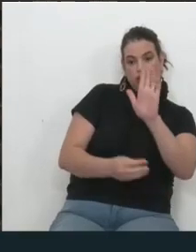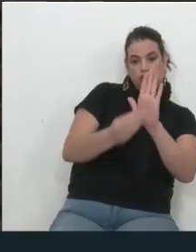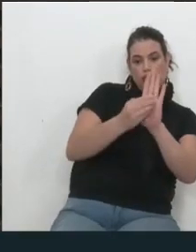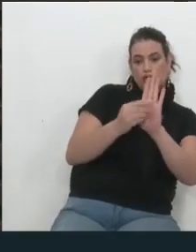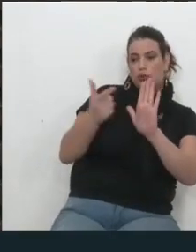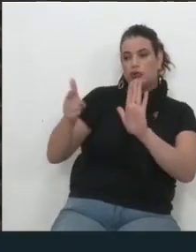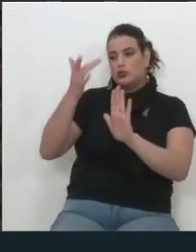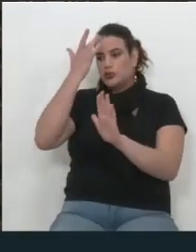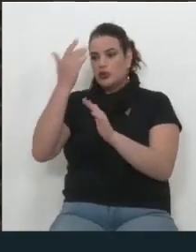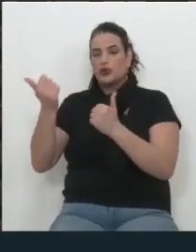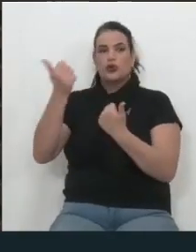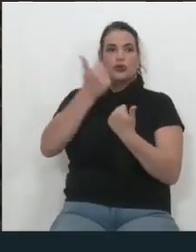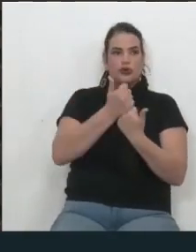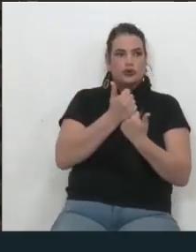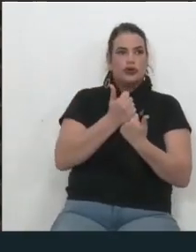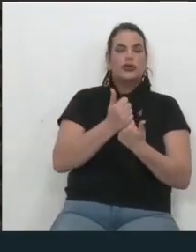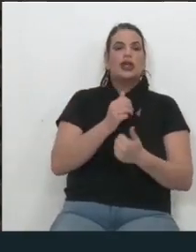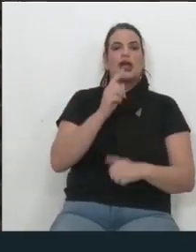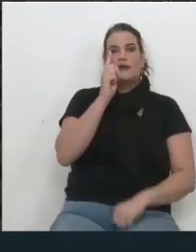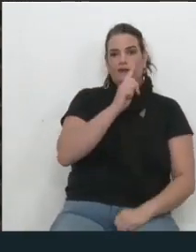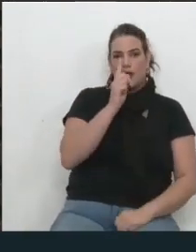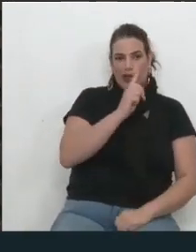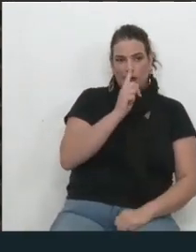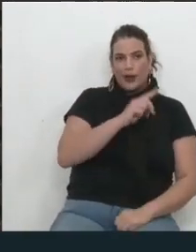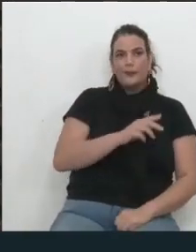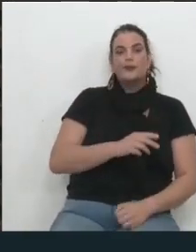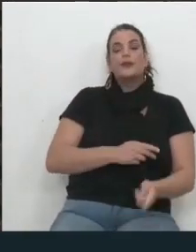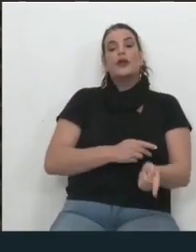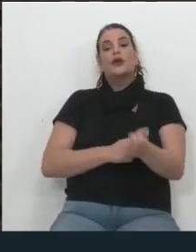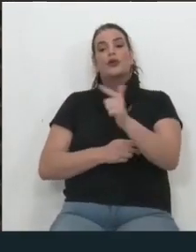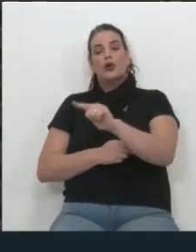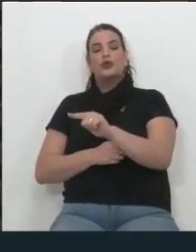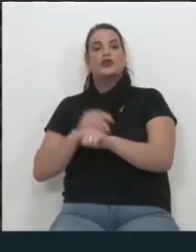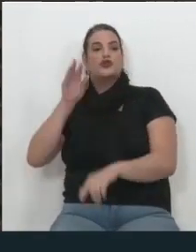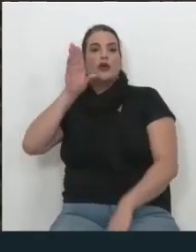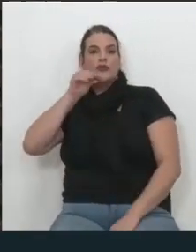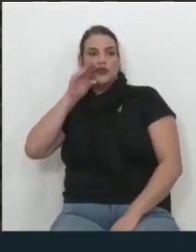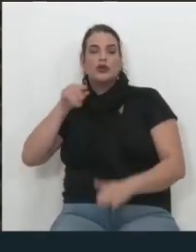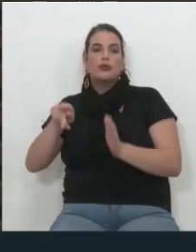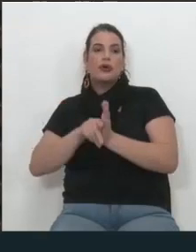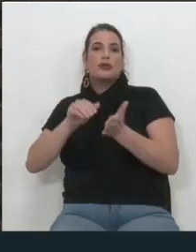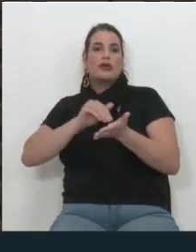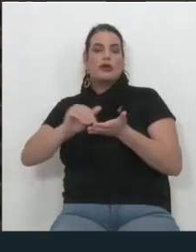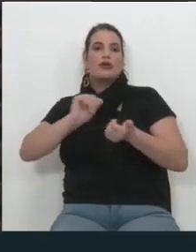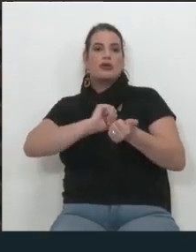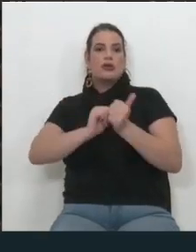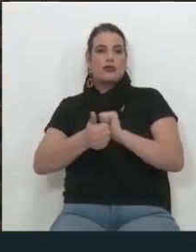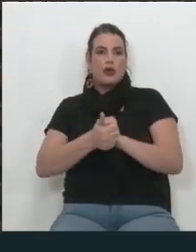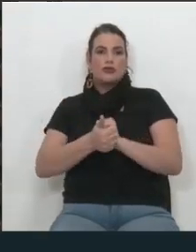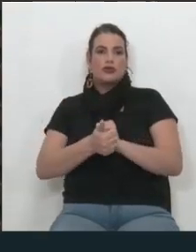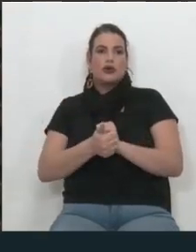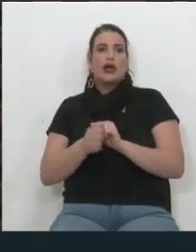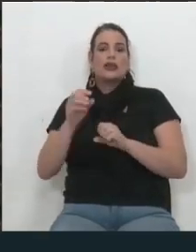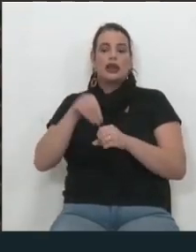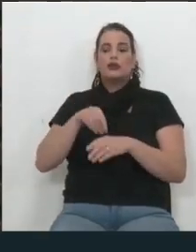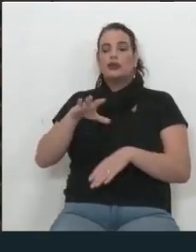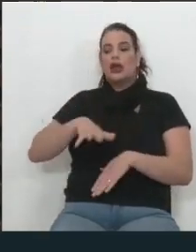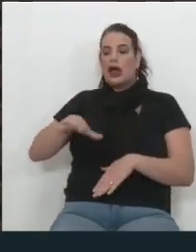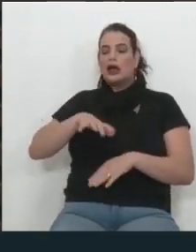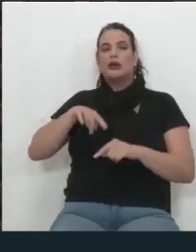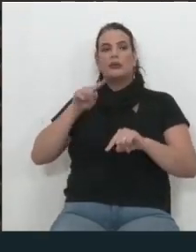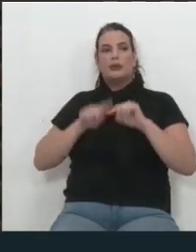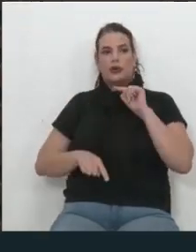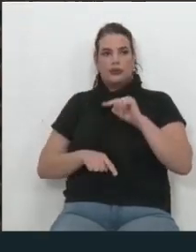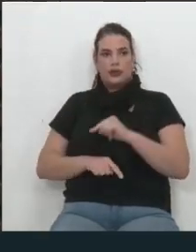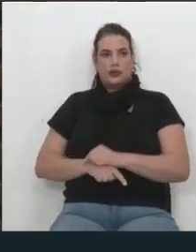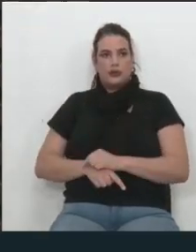Essa foi a primeira falha. A segunda falha é que tinha funcionários da Secretaria de Trânsito e Transportes dentro do espaço proibido